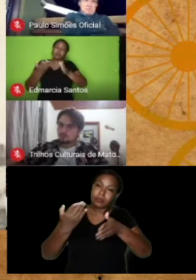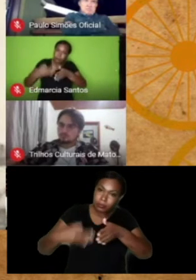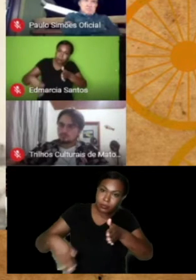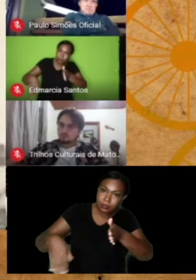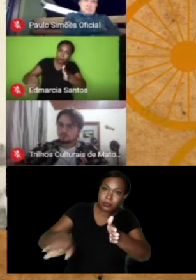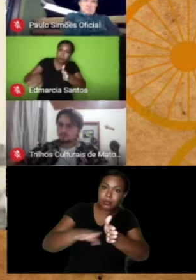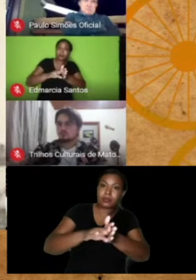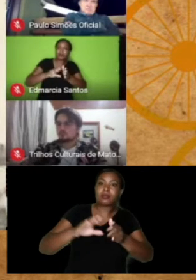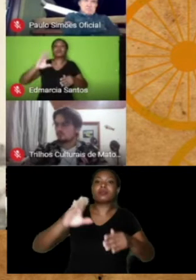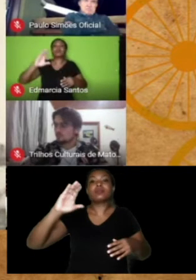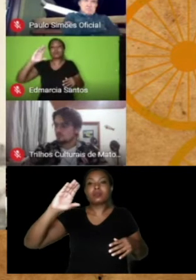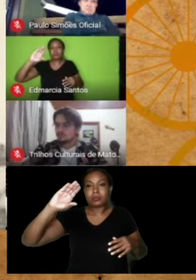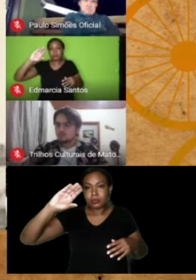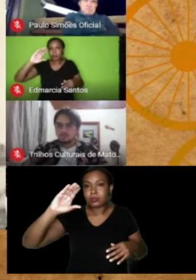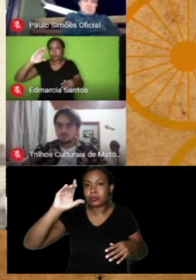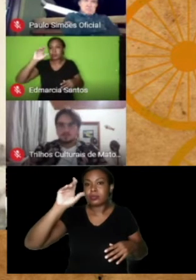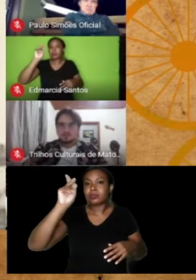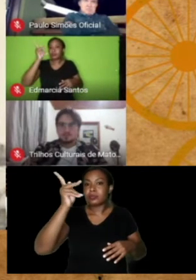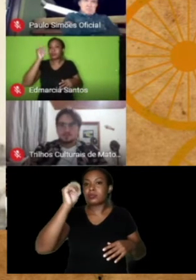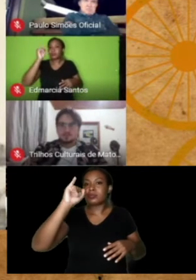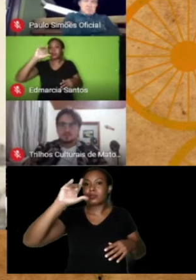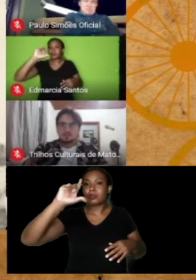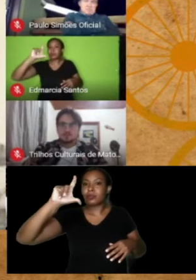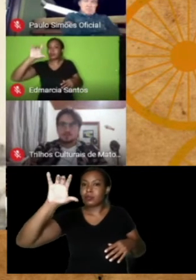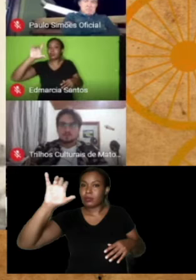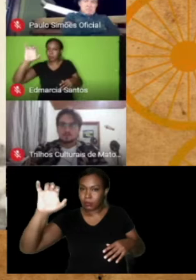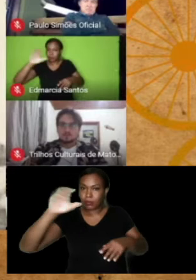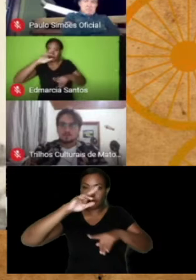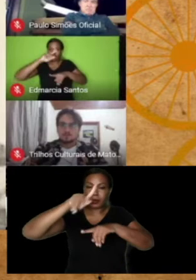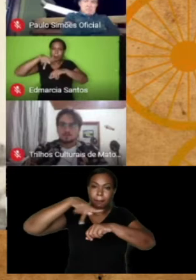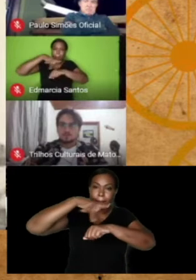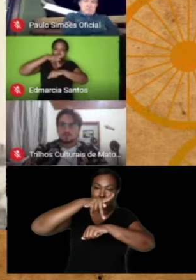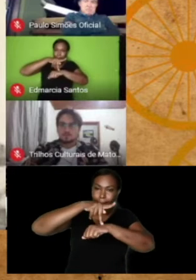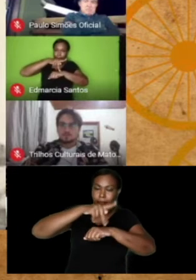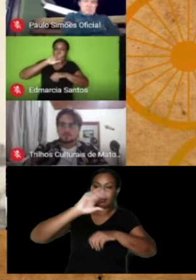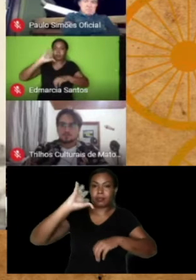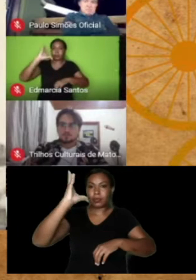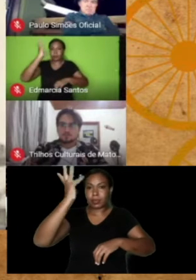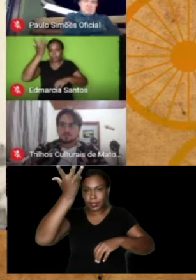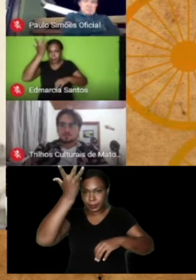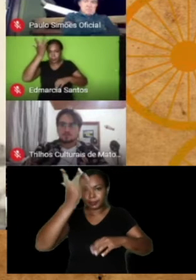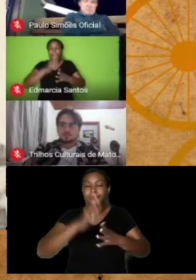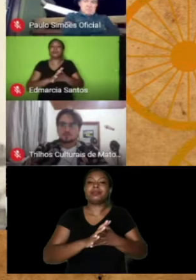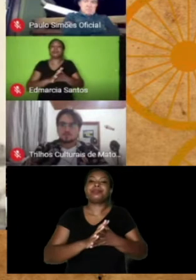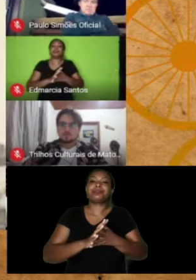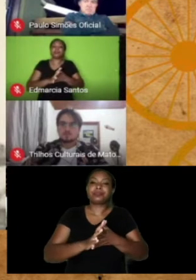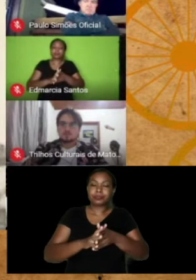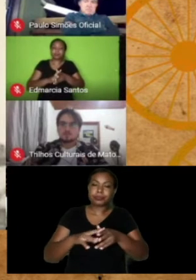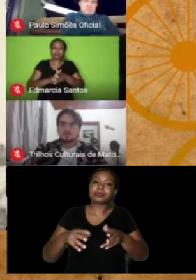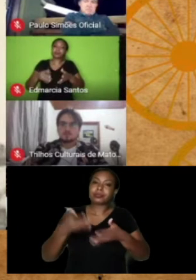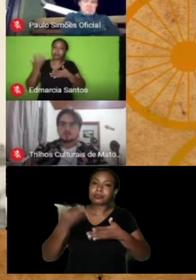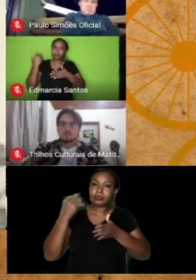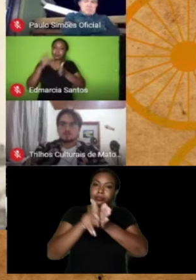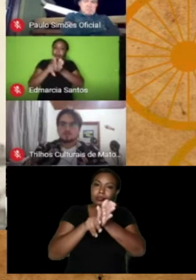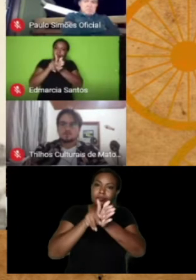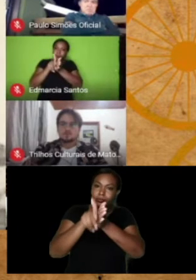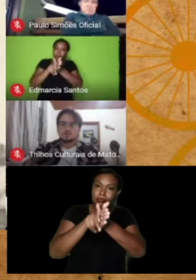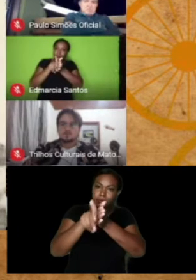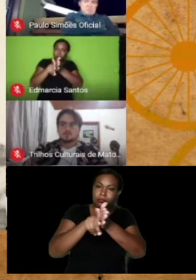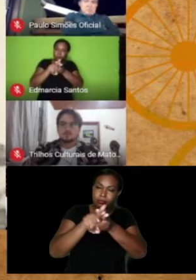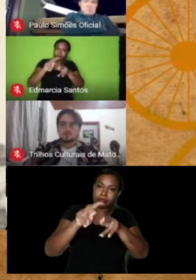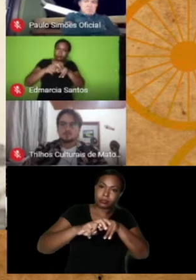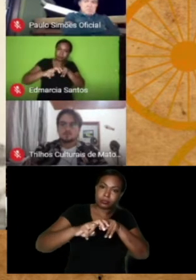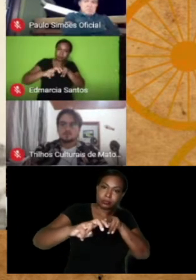malha ferroviária, importantíssima, né? O nosso entroncamento ferroviário, que era importantíssimo e que desenvolveu a